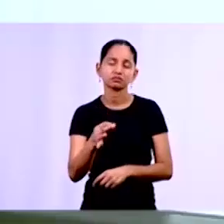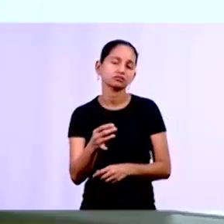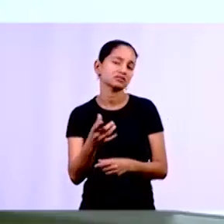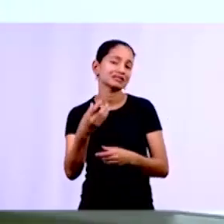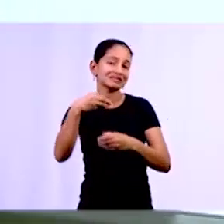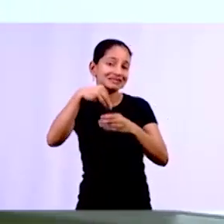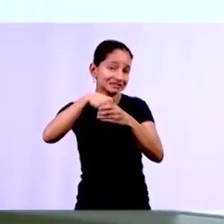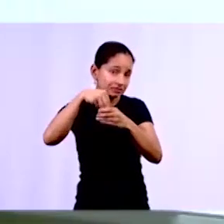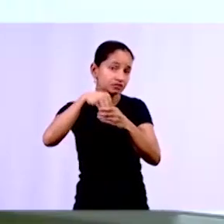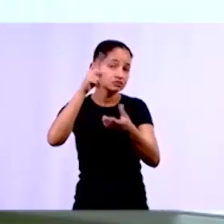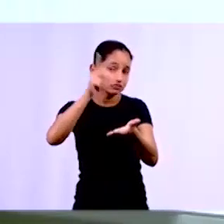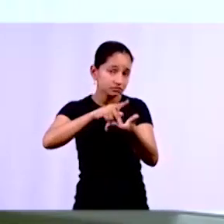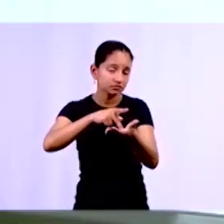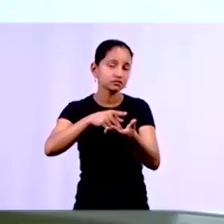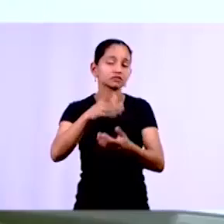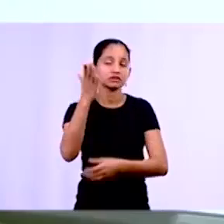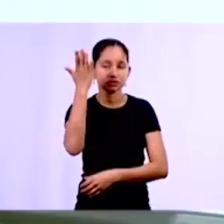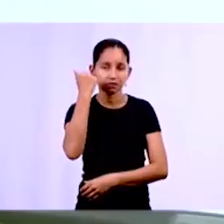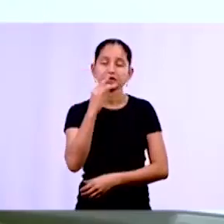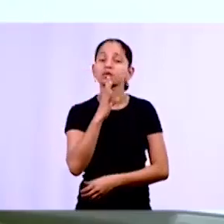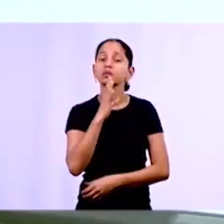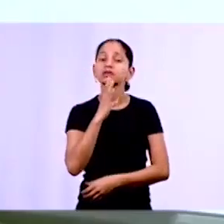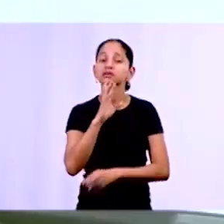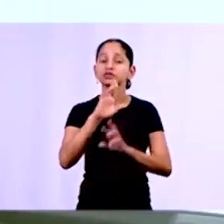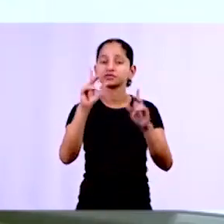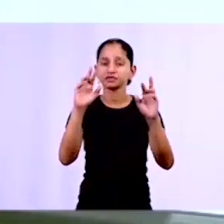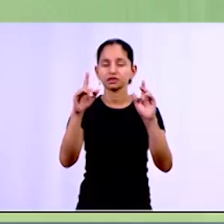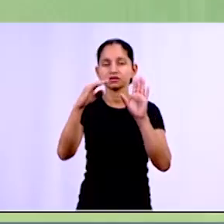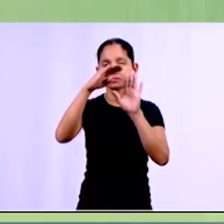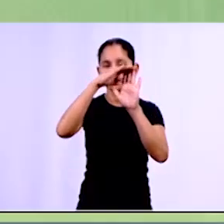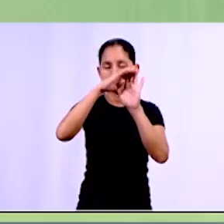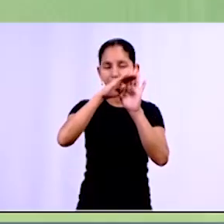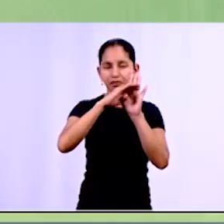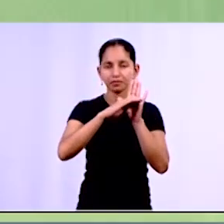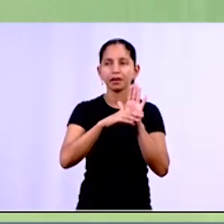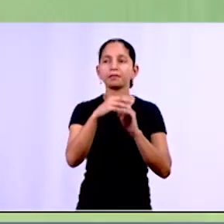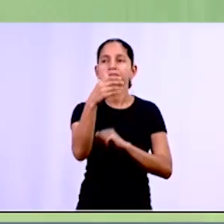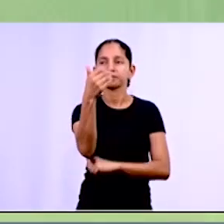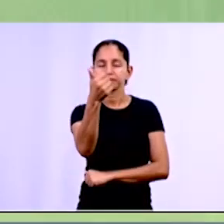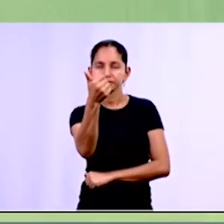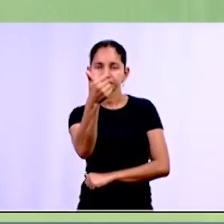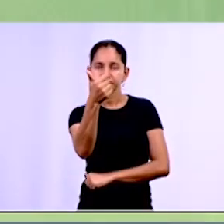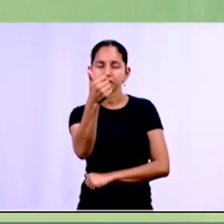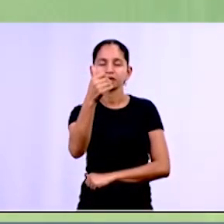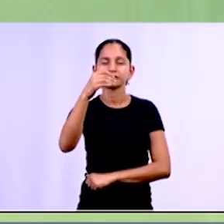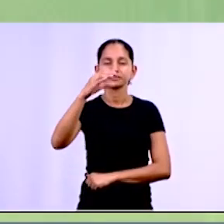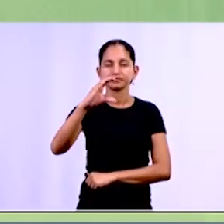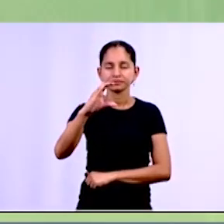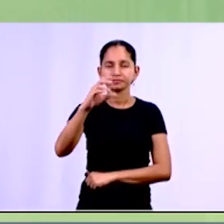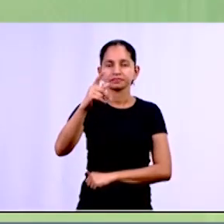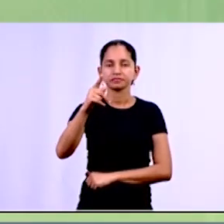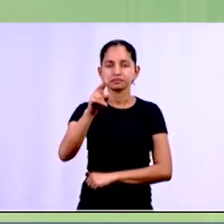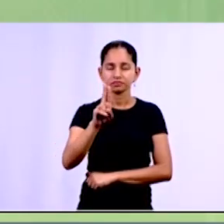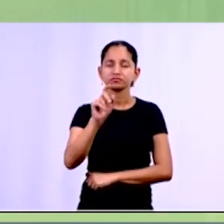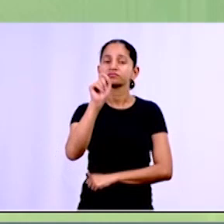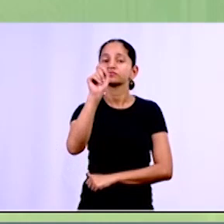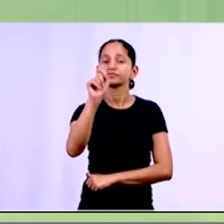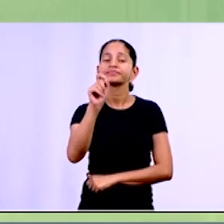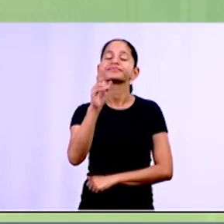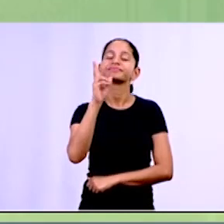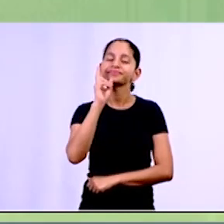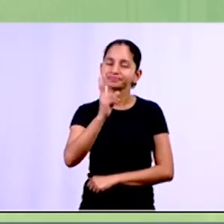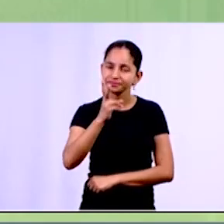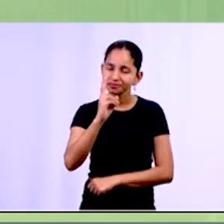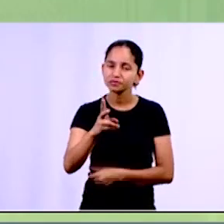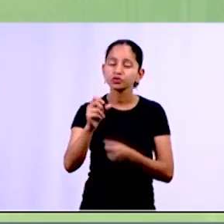está dentro do computador para a gente poder saber essas diferenças. Olha aí, gente. A primeira parte, a CPU, né? Unidade Central